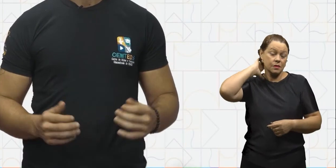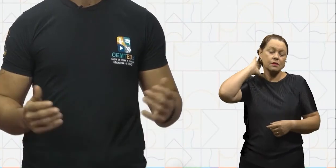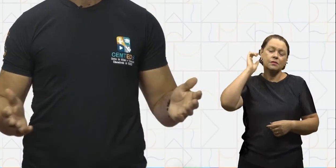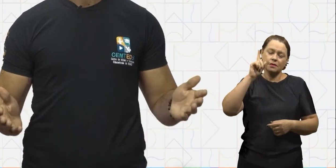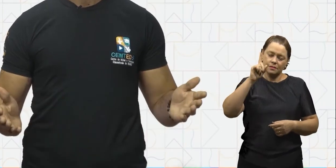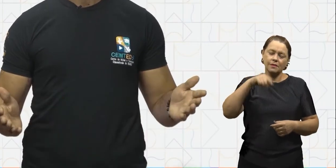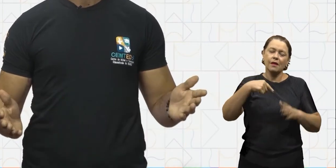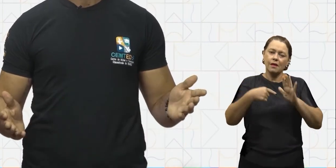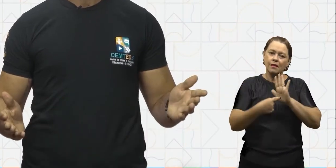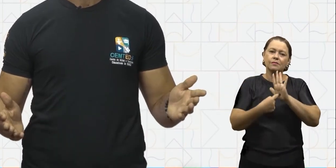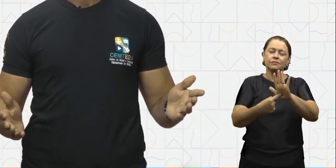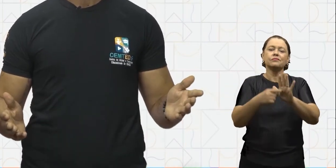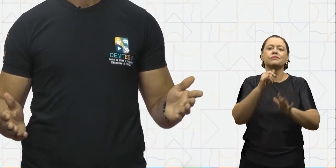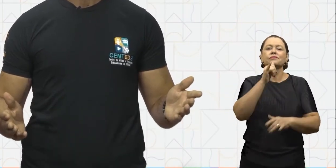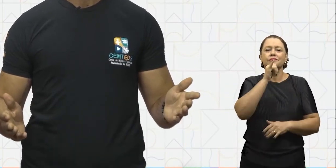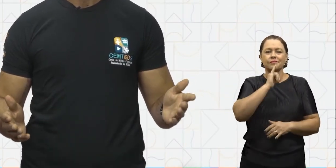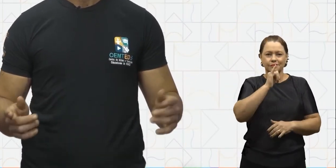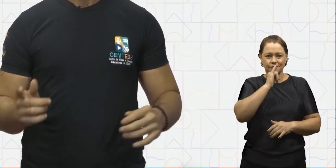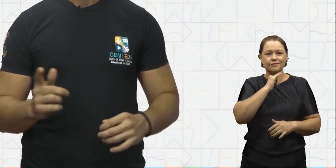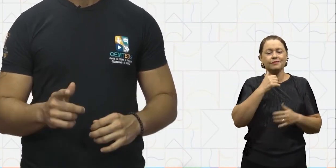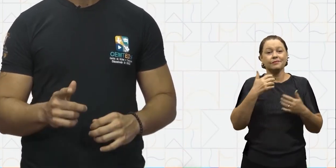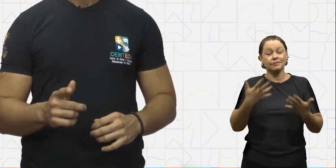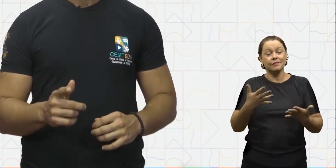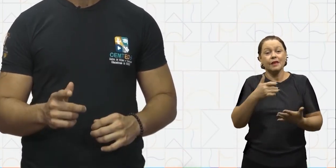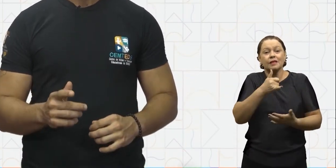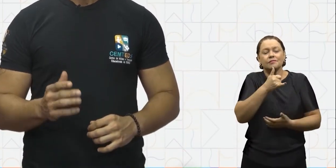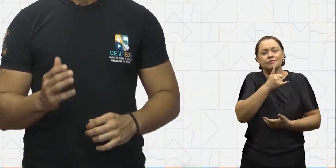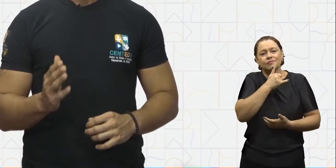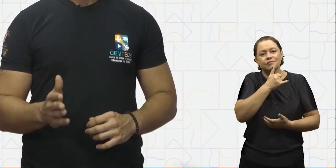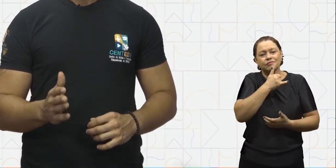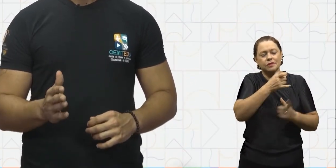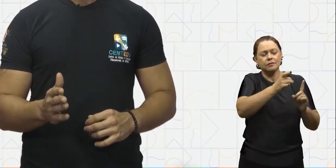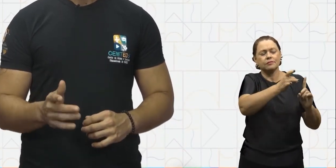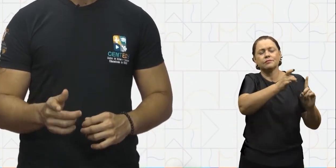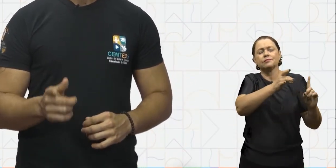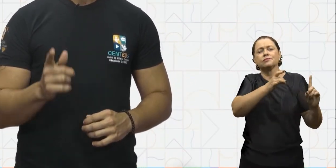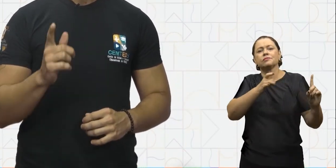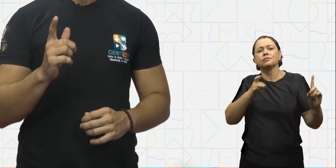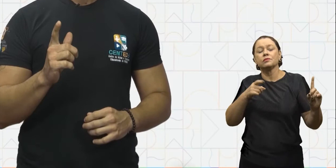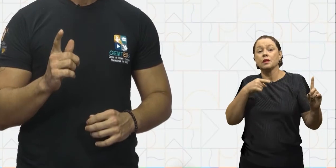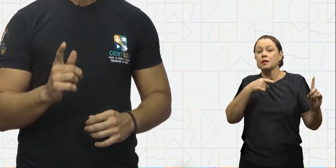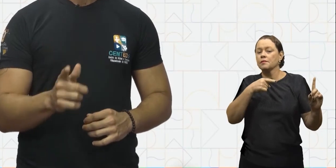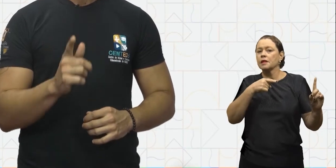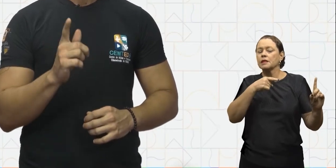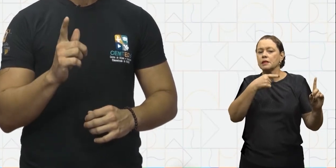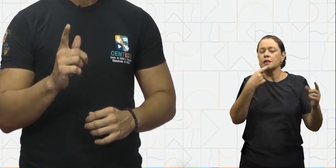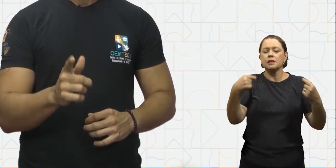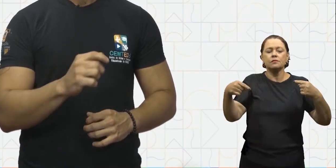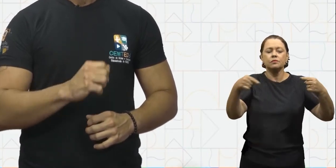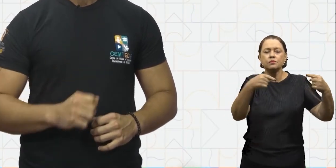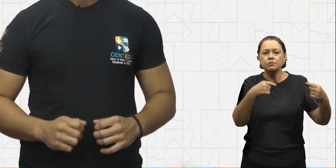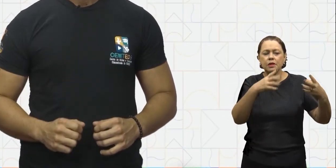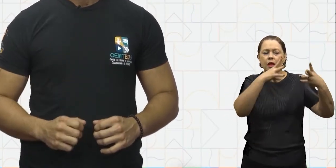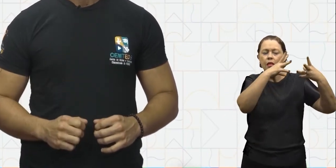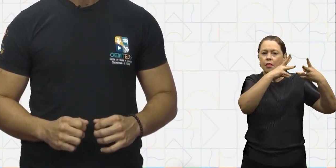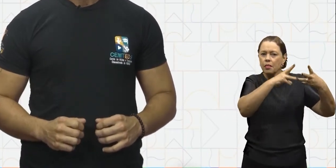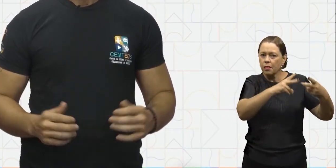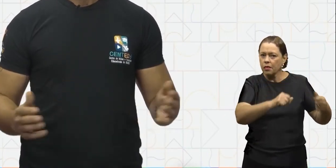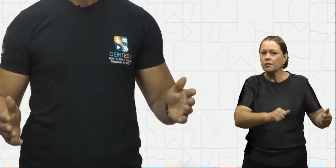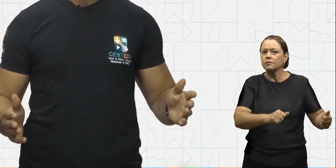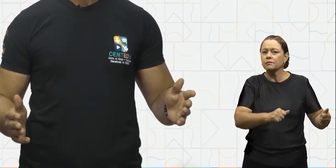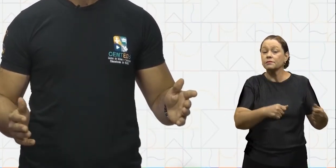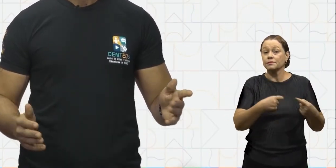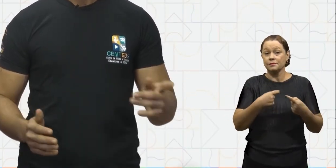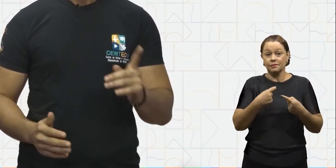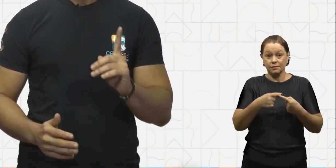paraenses é um clássico exemplo regional disso. Infelizmente, a xenofobia é algo que deve ser debatido e combatido.